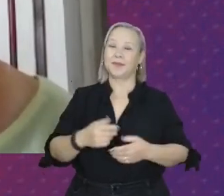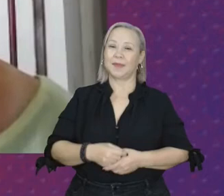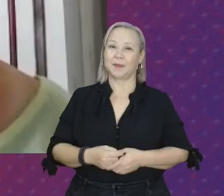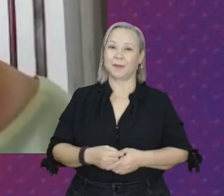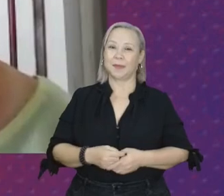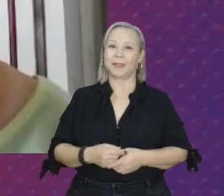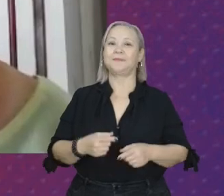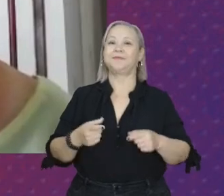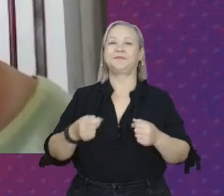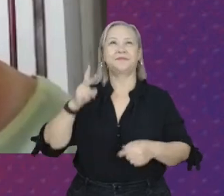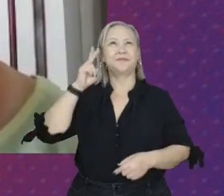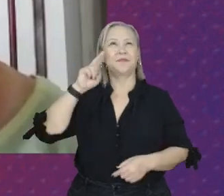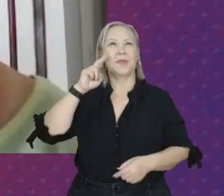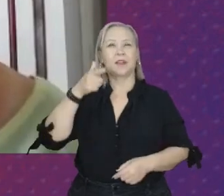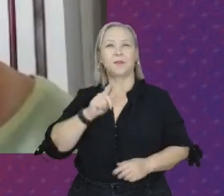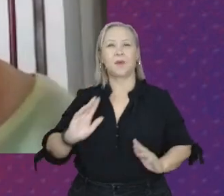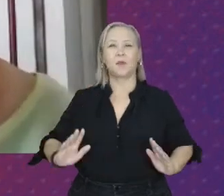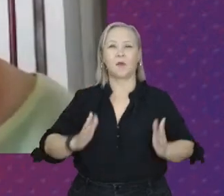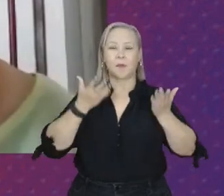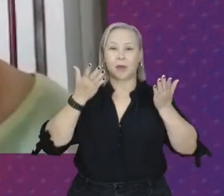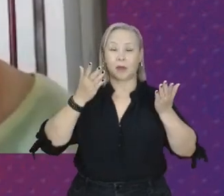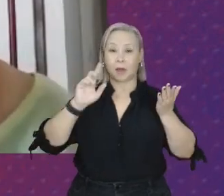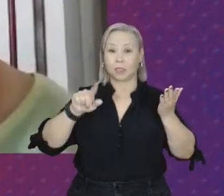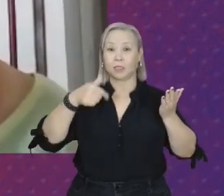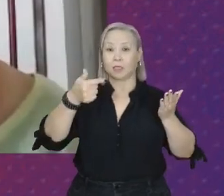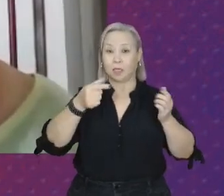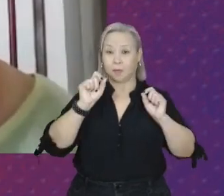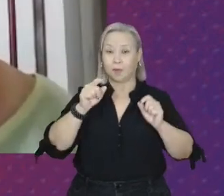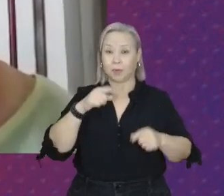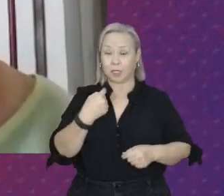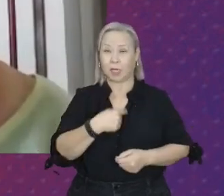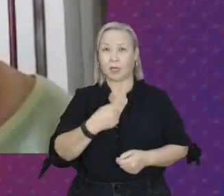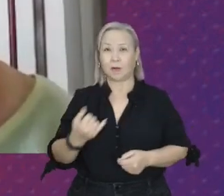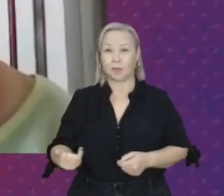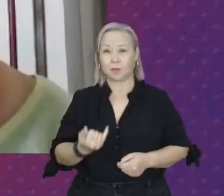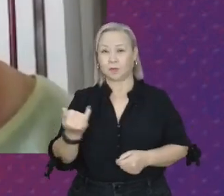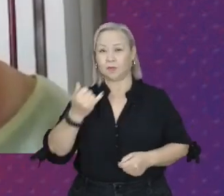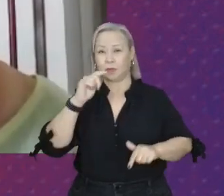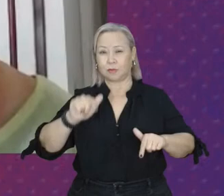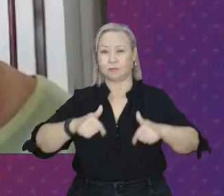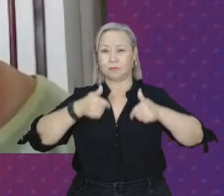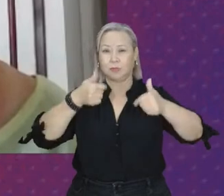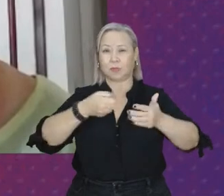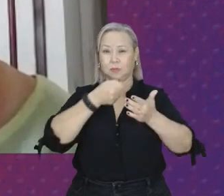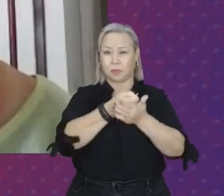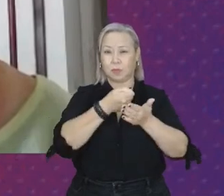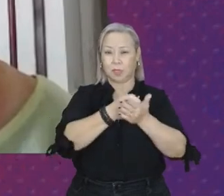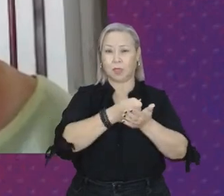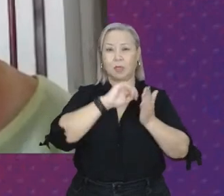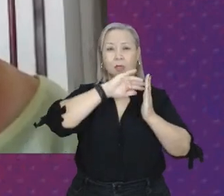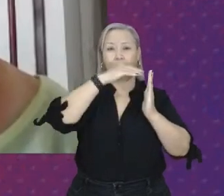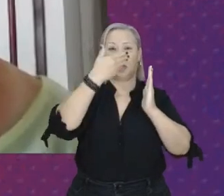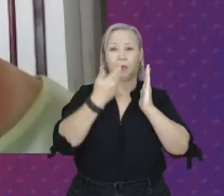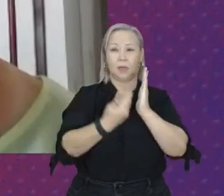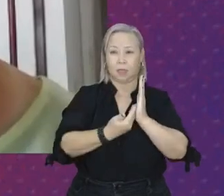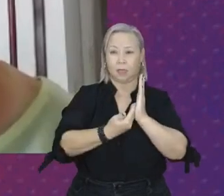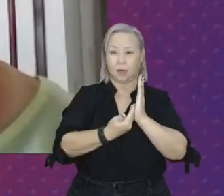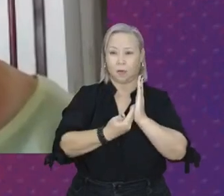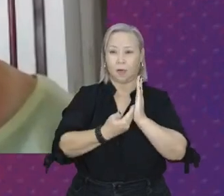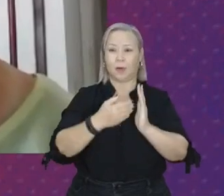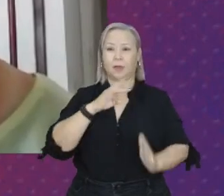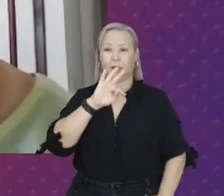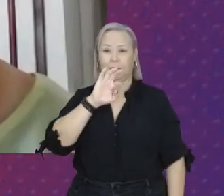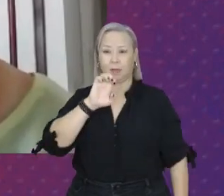rememorou, prestou uma homenagem póstuma à nossa grande guerreira quilombola, Teresa de